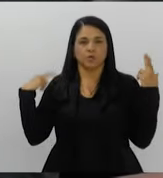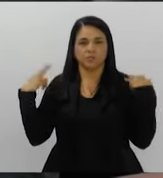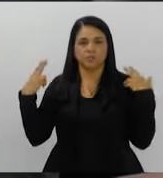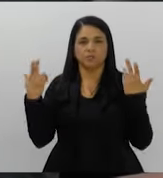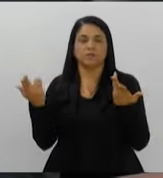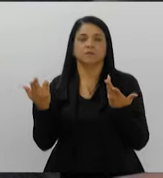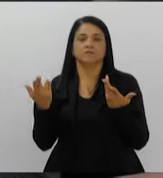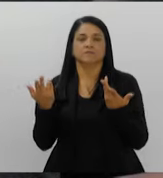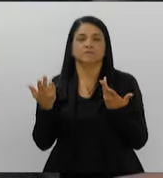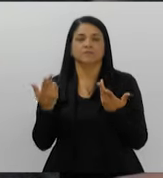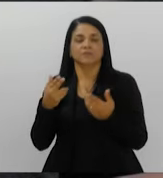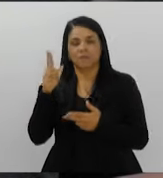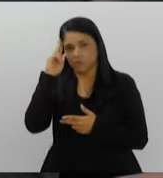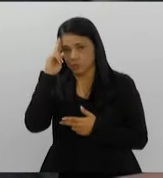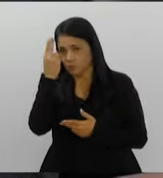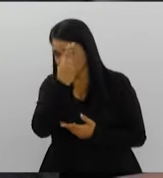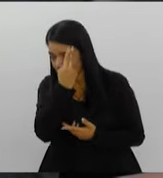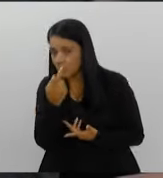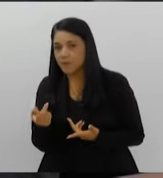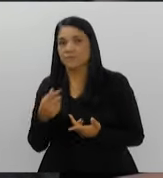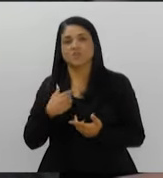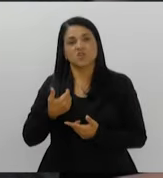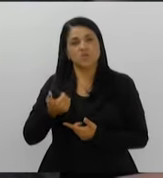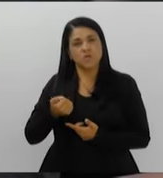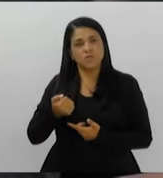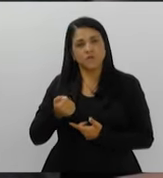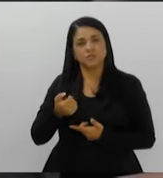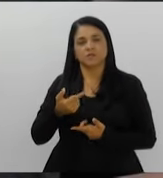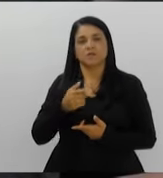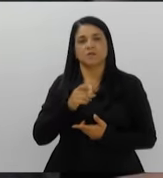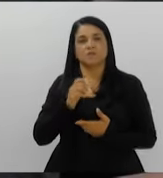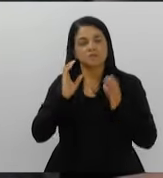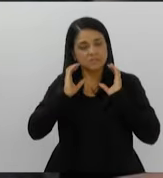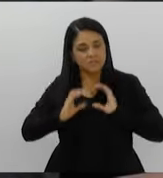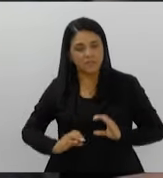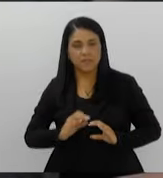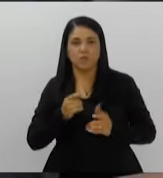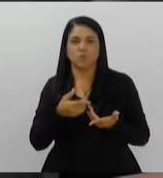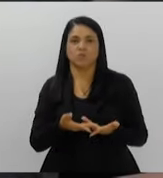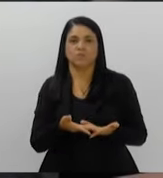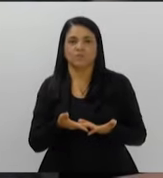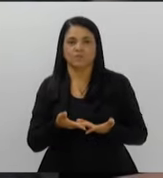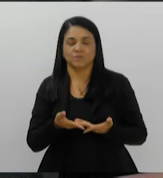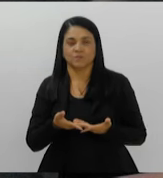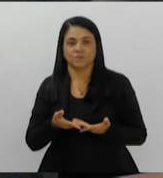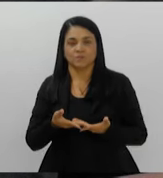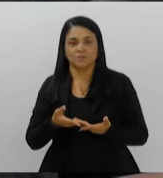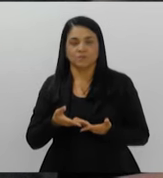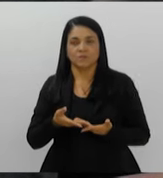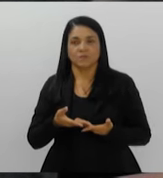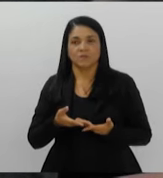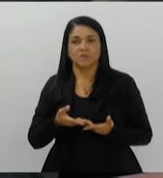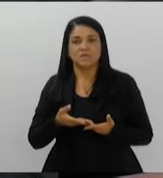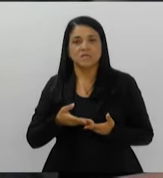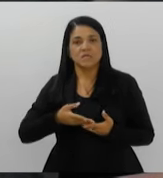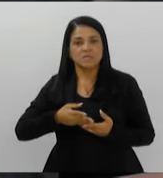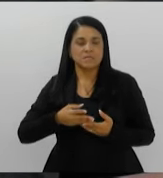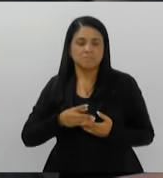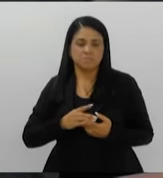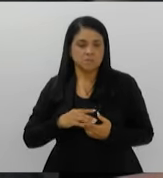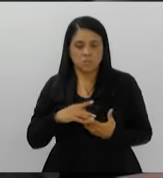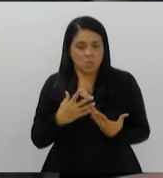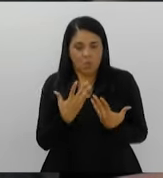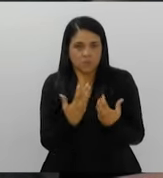que serve para fazer covardia com o cidadão de bem e que se nega a auxiliar